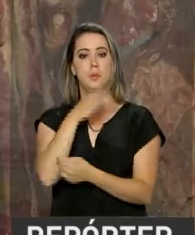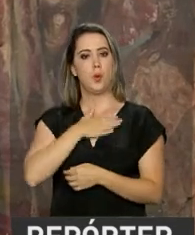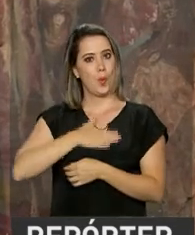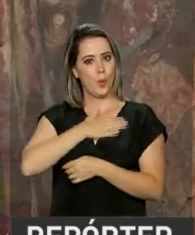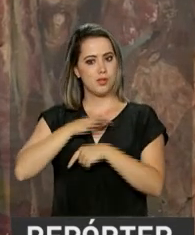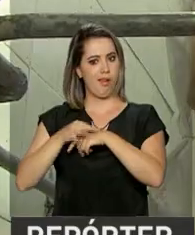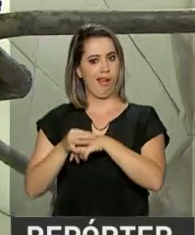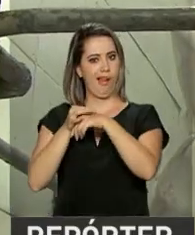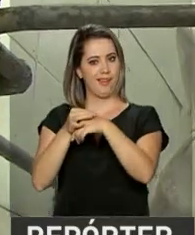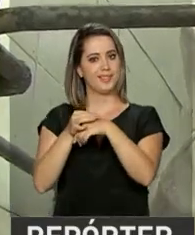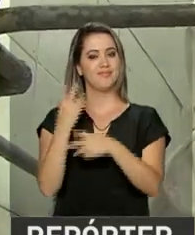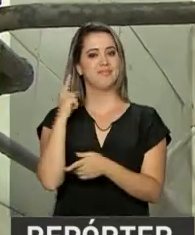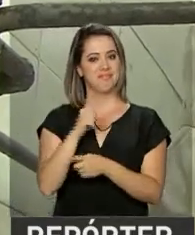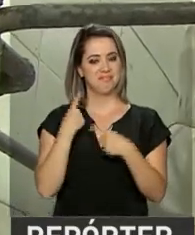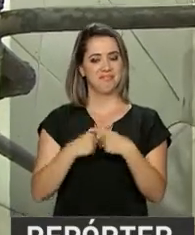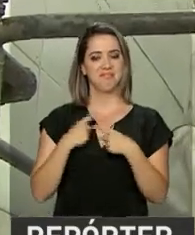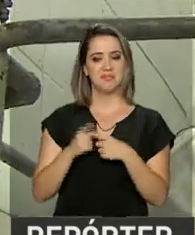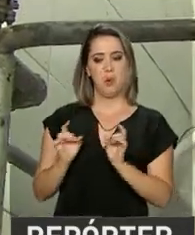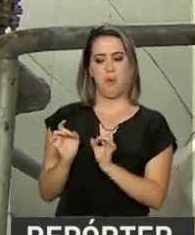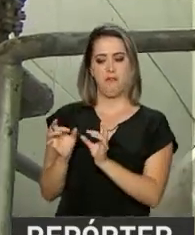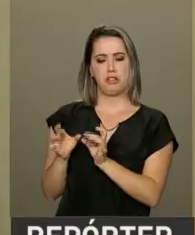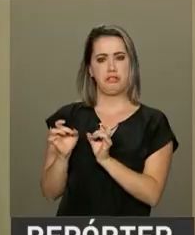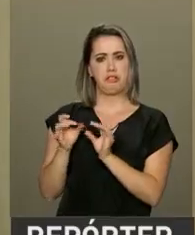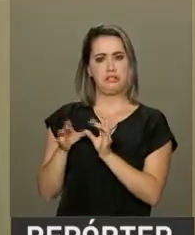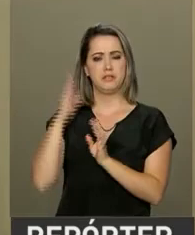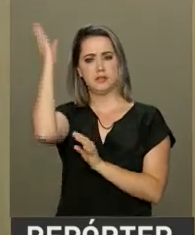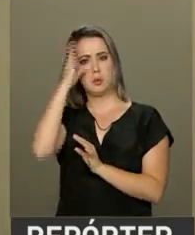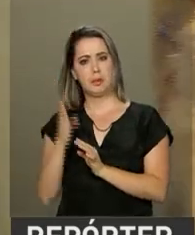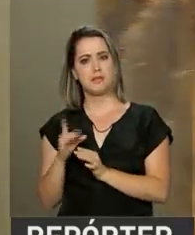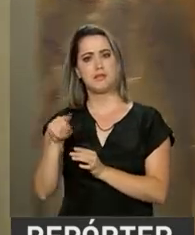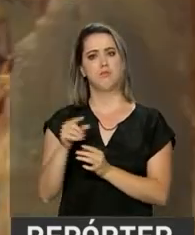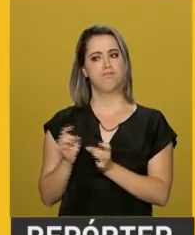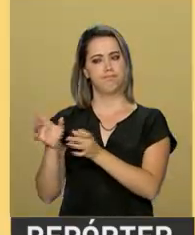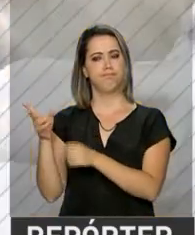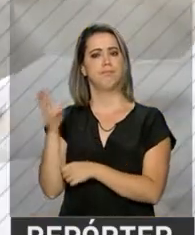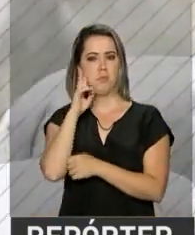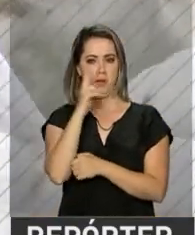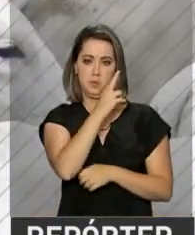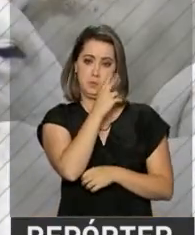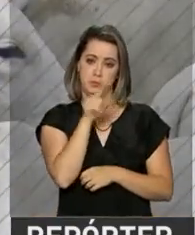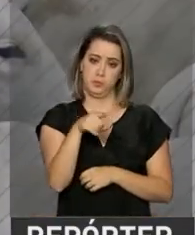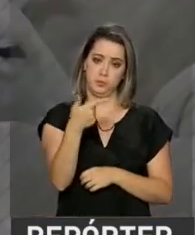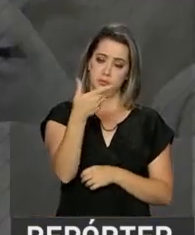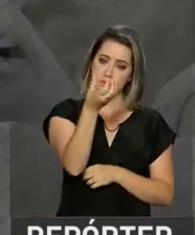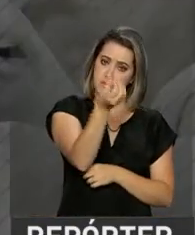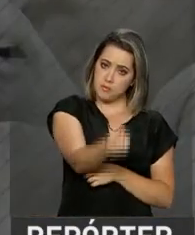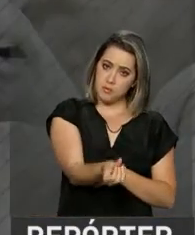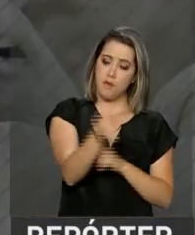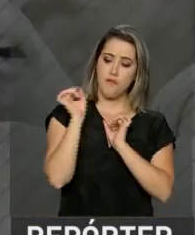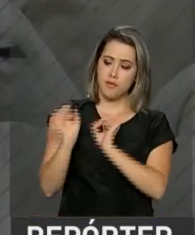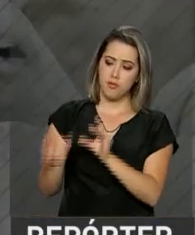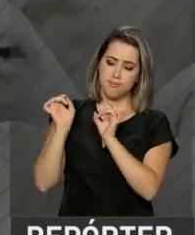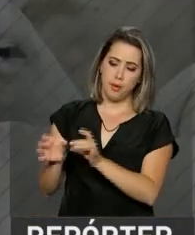pela carne, motivo de uma das principais fontes de comércio entre os dois países. Em 2016, o Brasil exportou